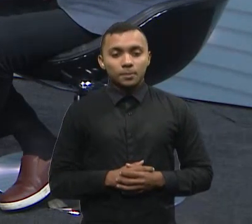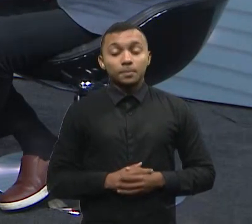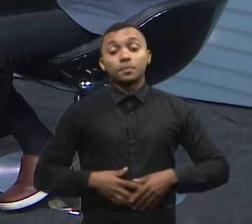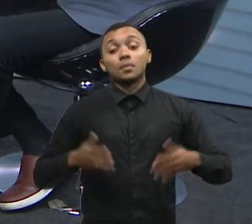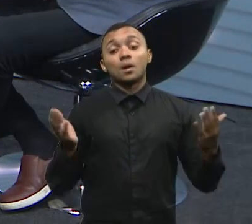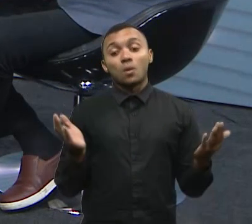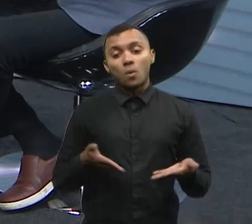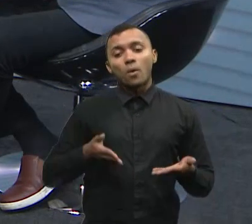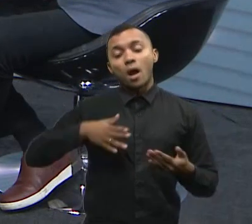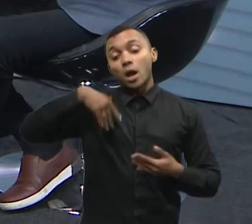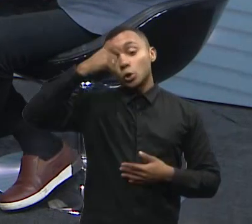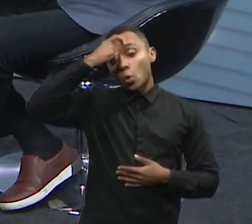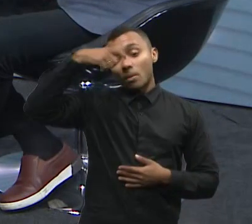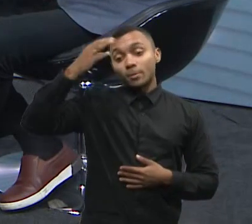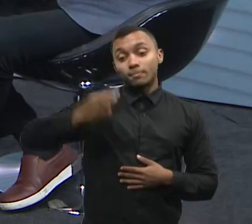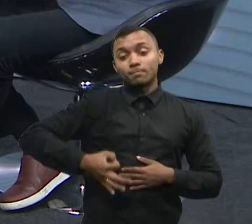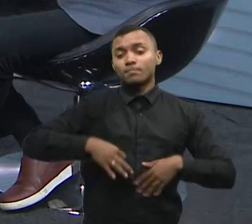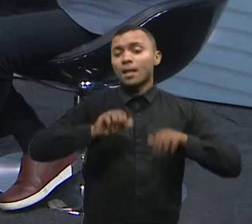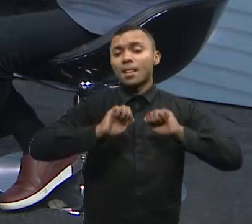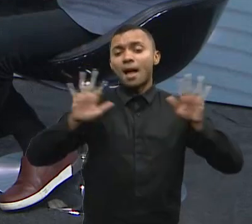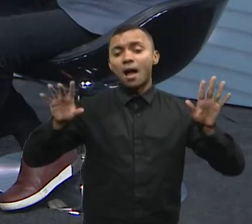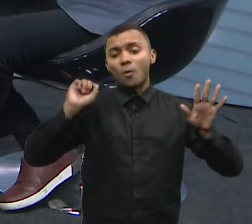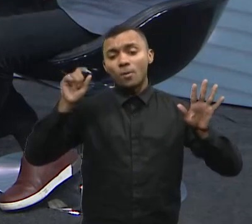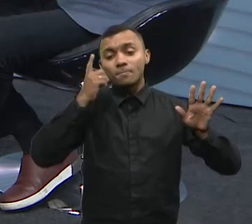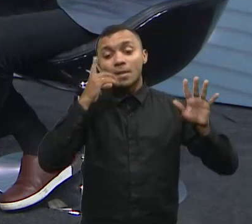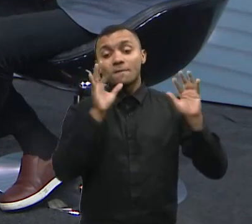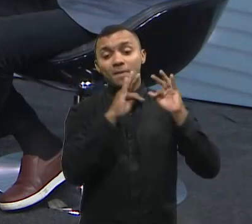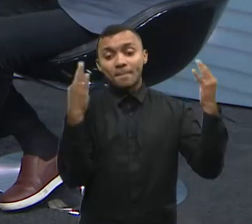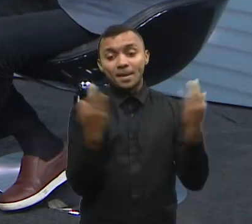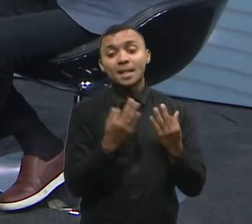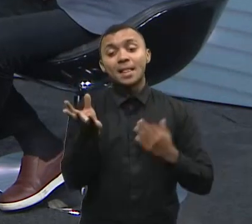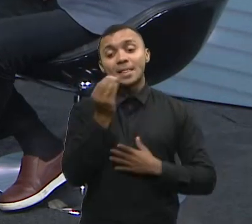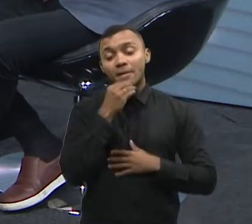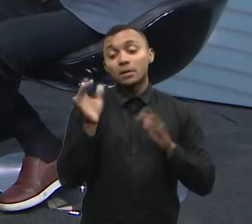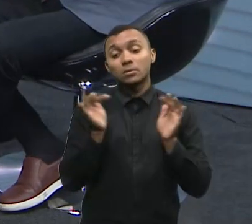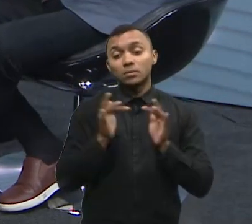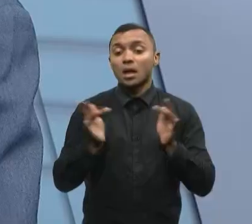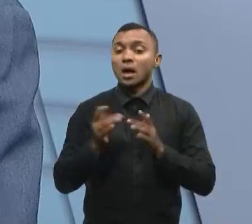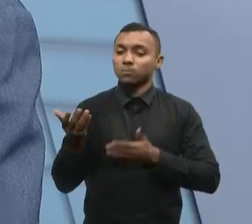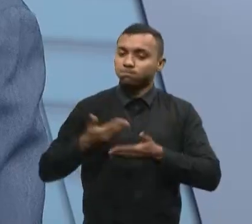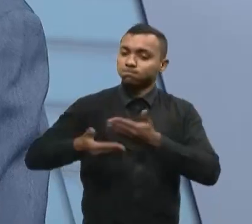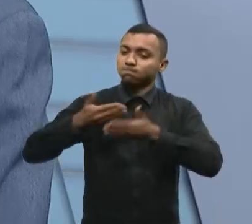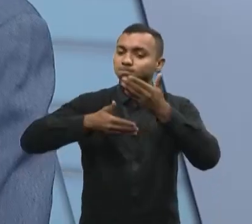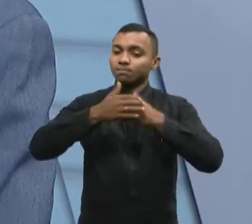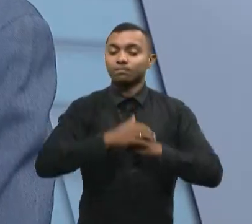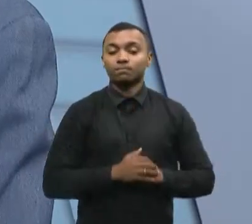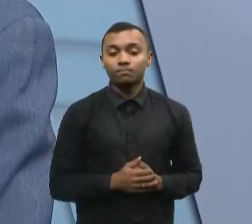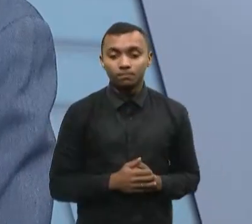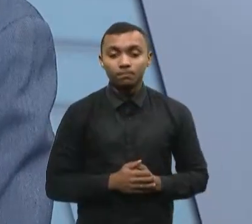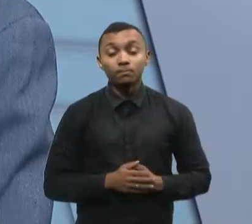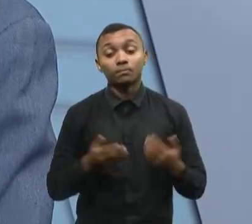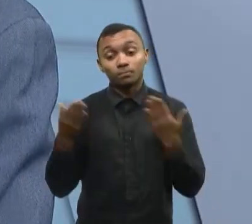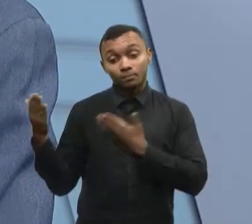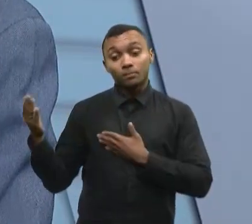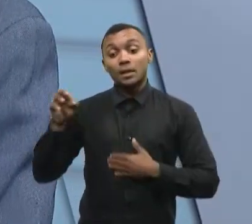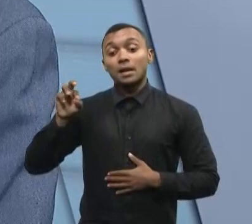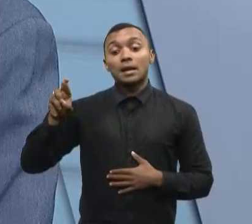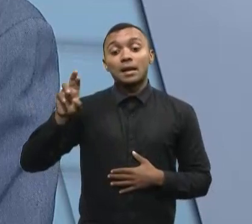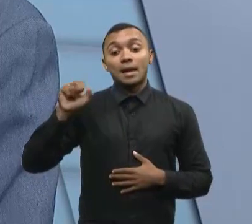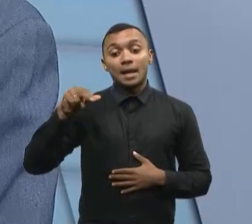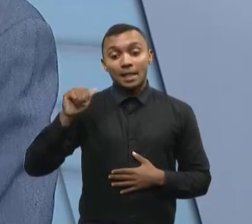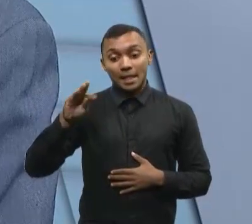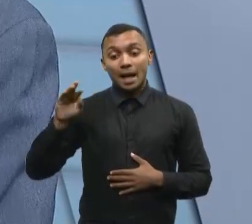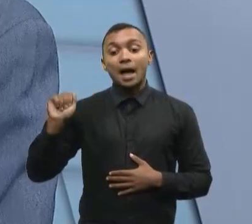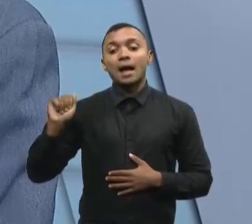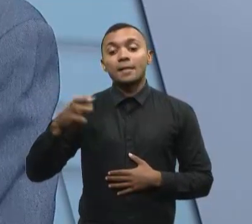é compreendido que a família precisa estar junto. Muito bem. Renata Soares aqui. Renata, ela tem um filho que